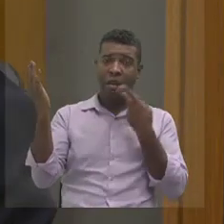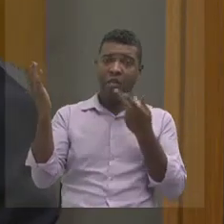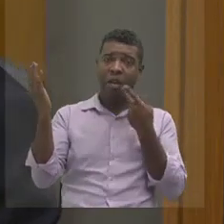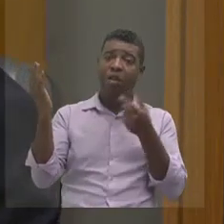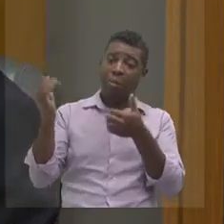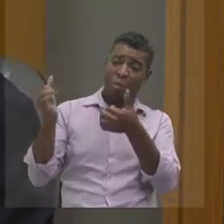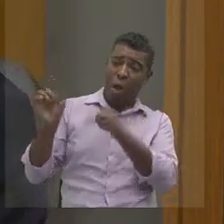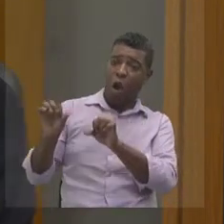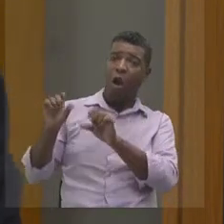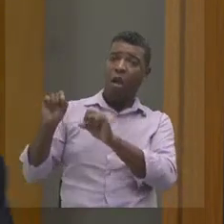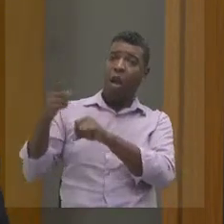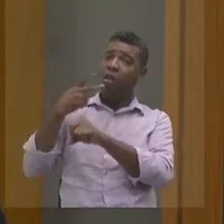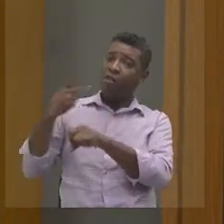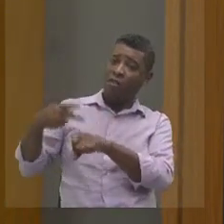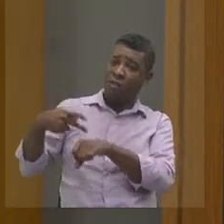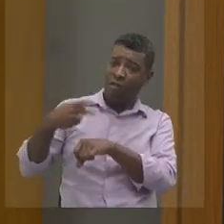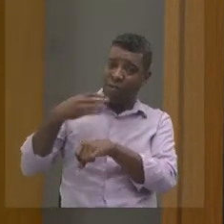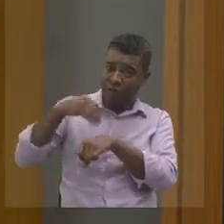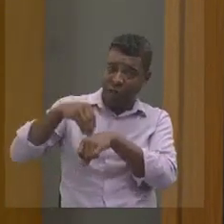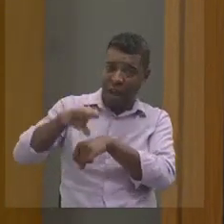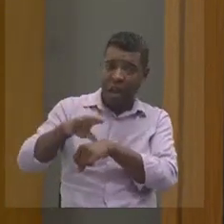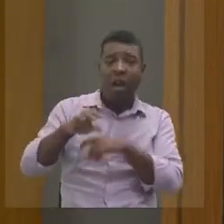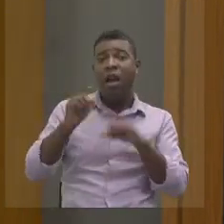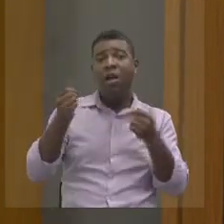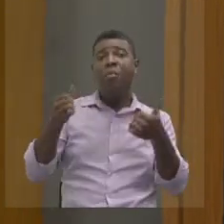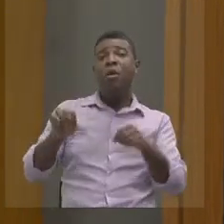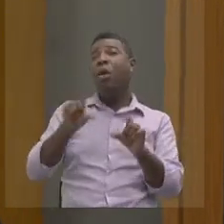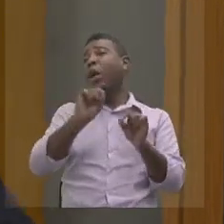quem escuta o leão a notícia dessa